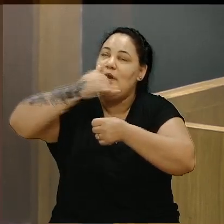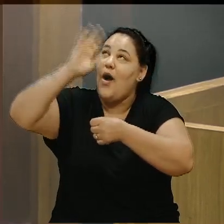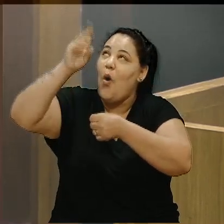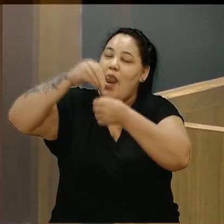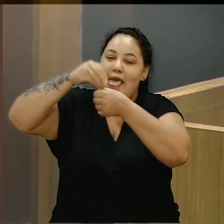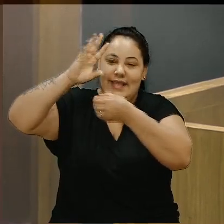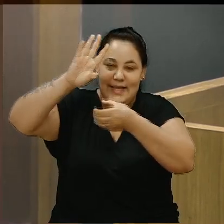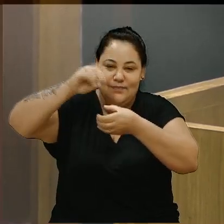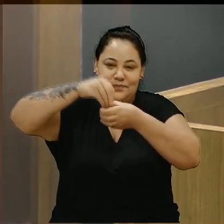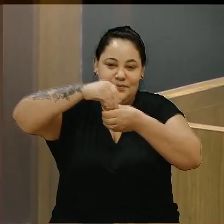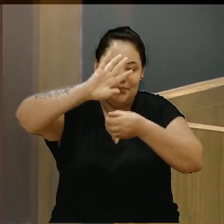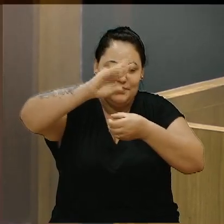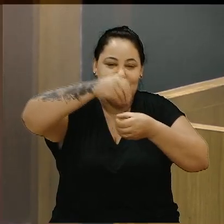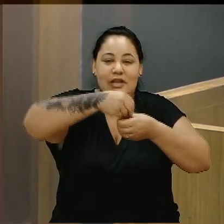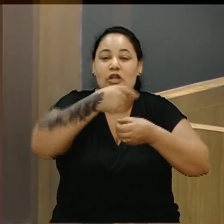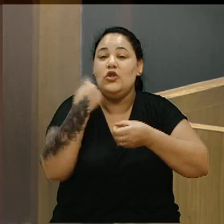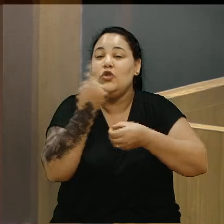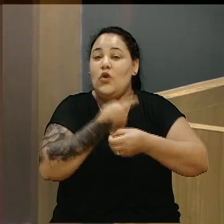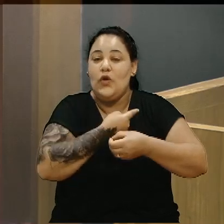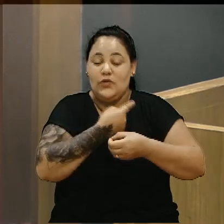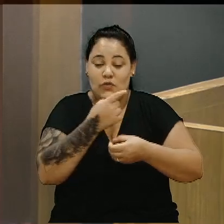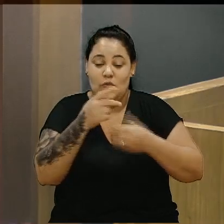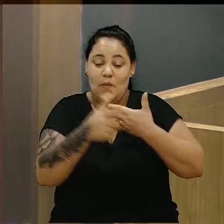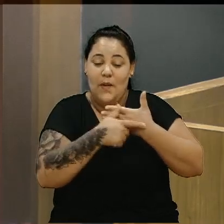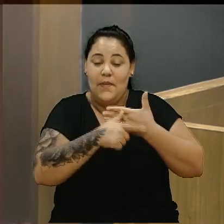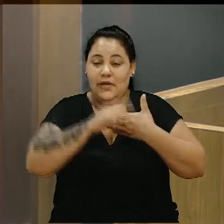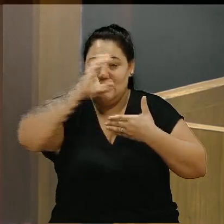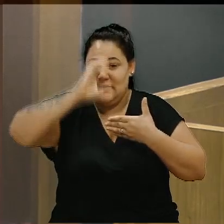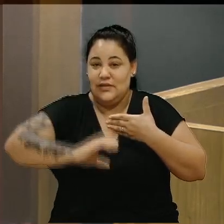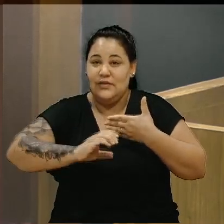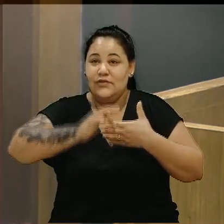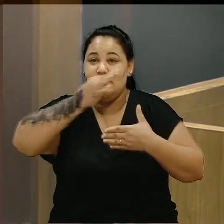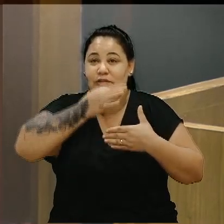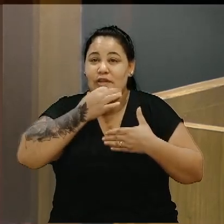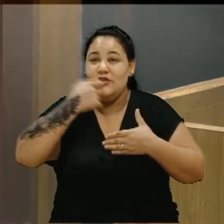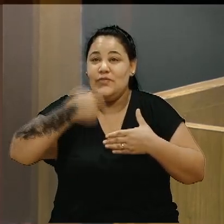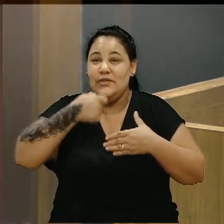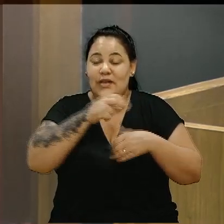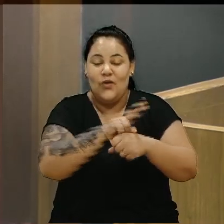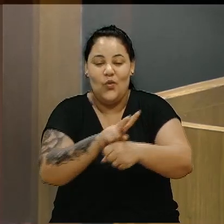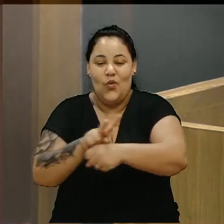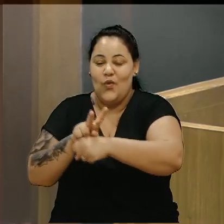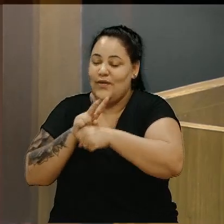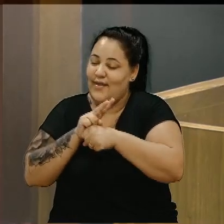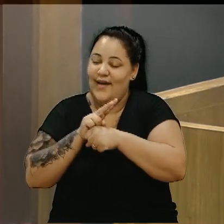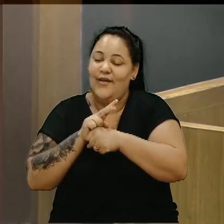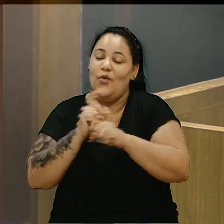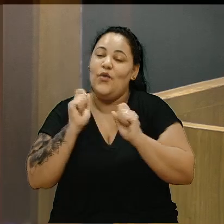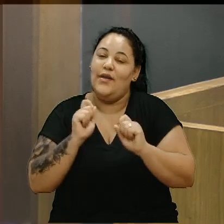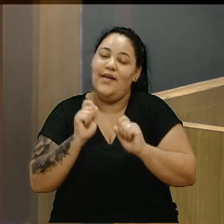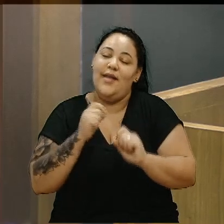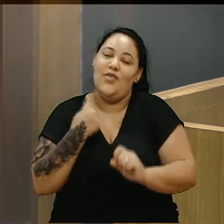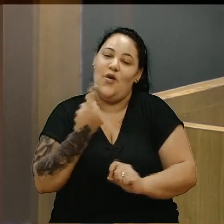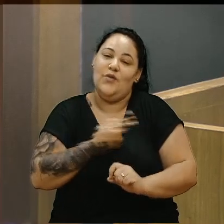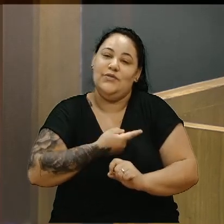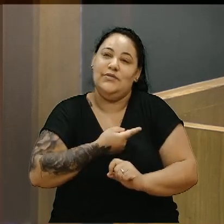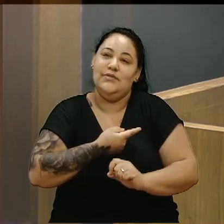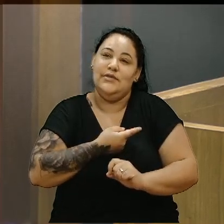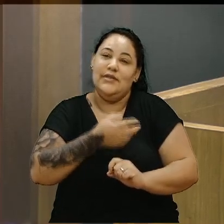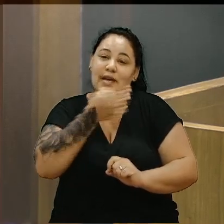a gente, como cidadãos caxienses, precisamos preservar o que é nosso e levar adiante o nome do nosso